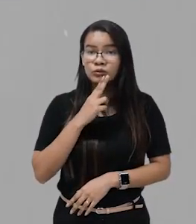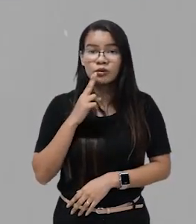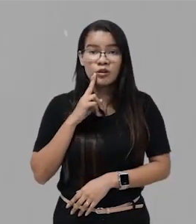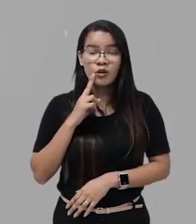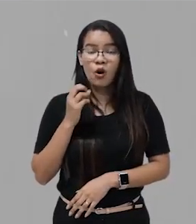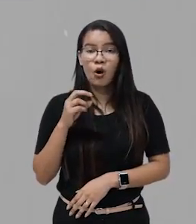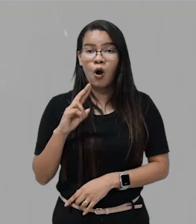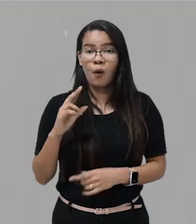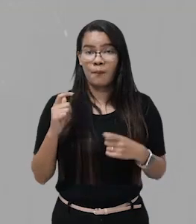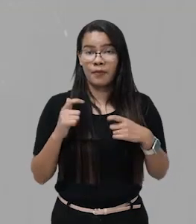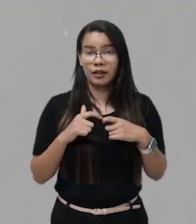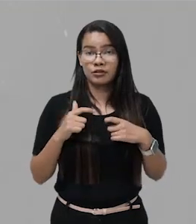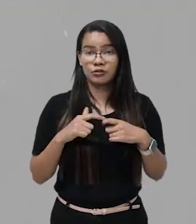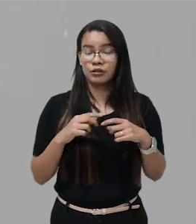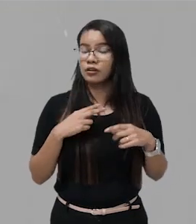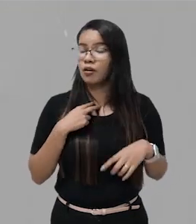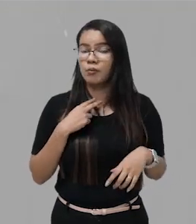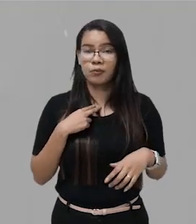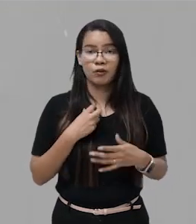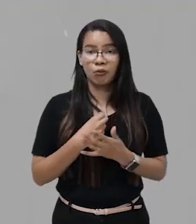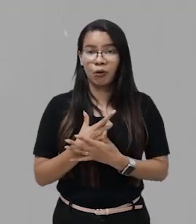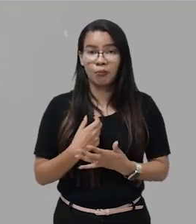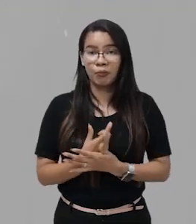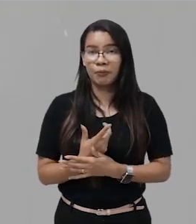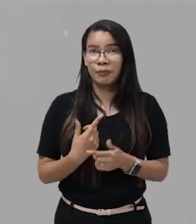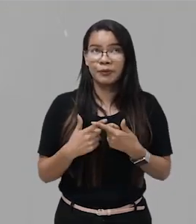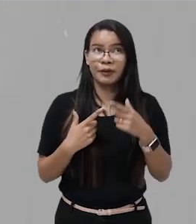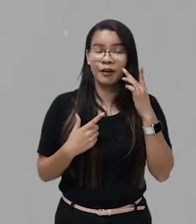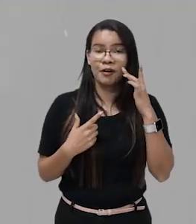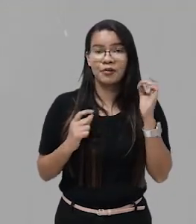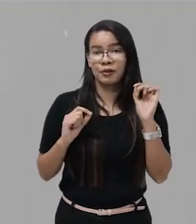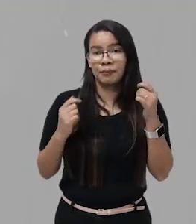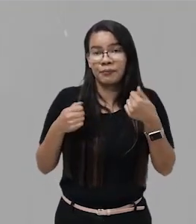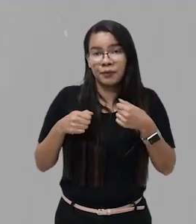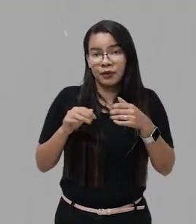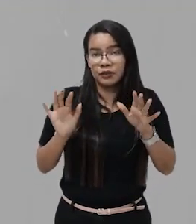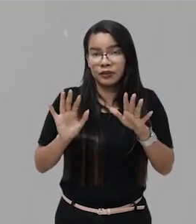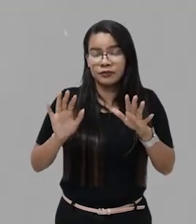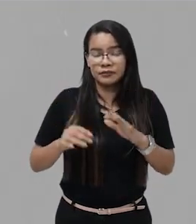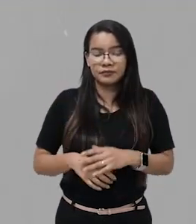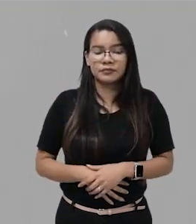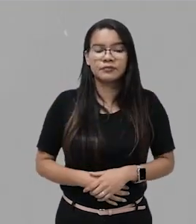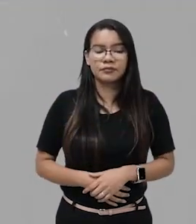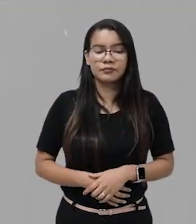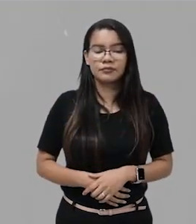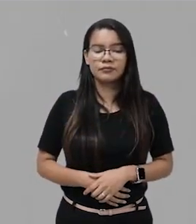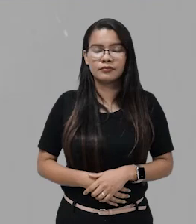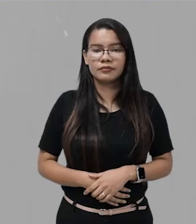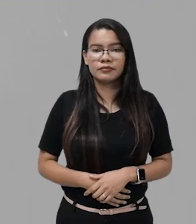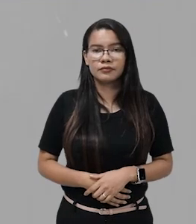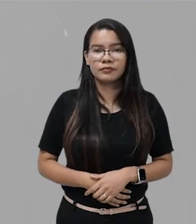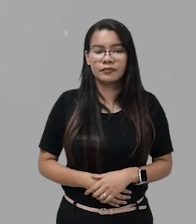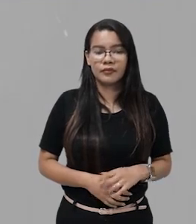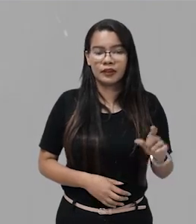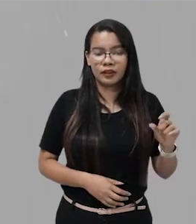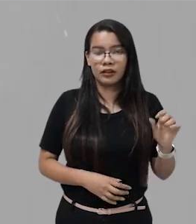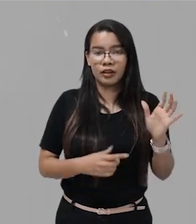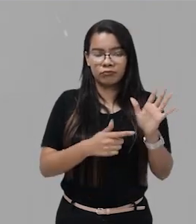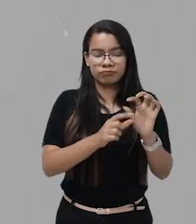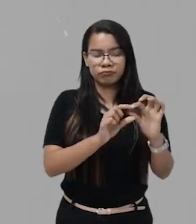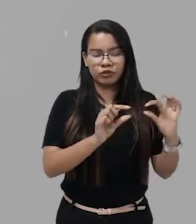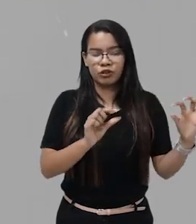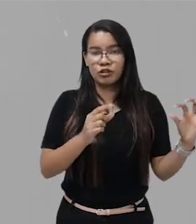nutrólogo. Você não pode comprar a seu bel prazer, tá certo? Por isso que está aqui em vermelho. Coloquei aqui por questão